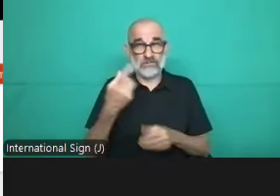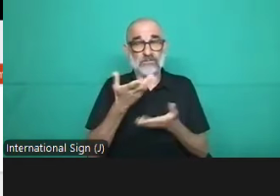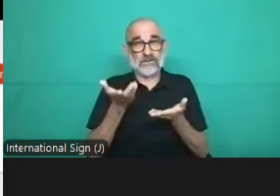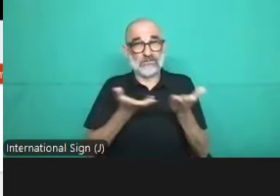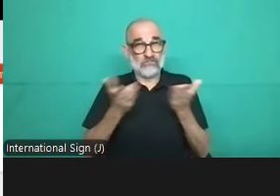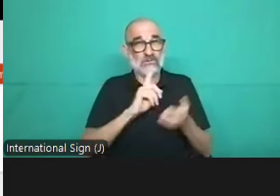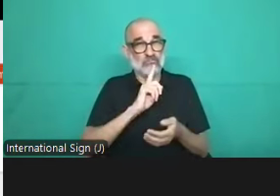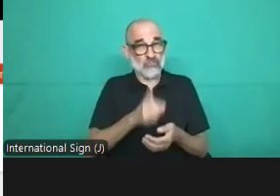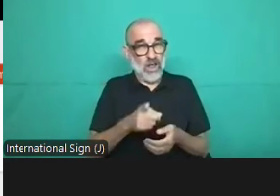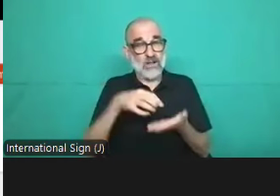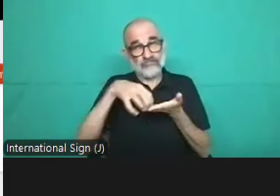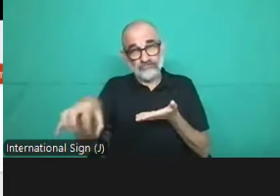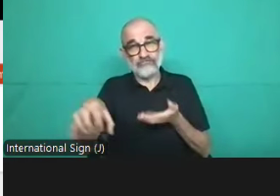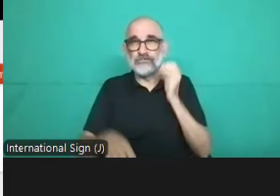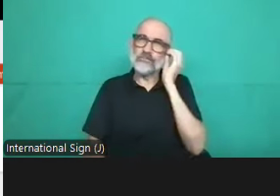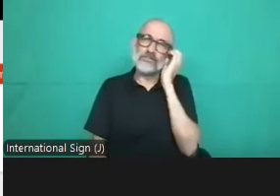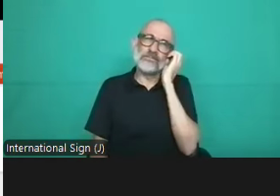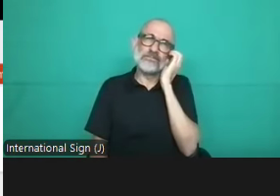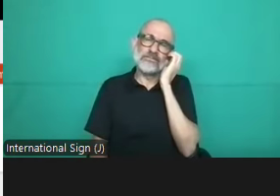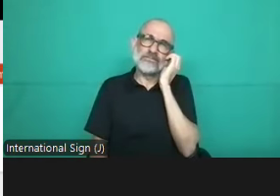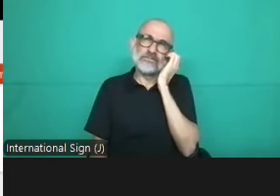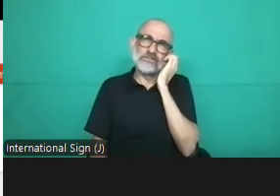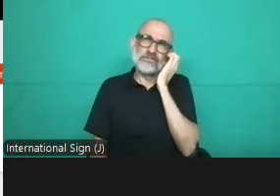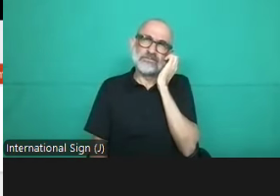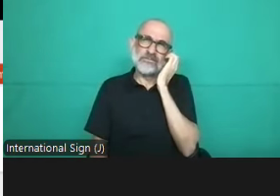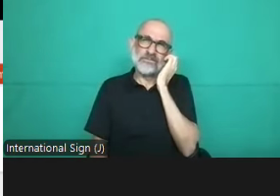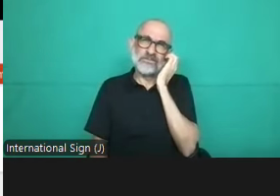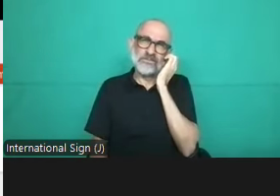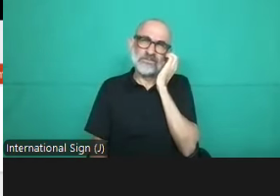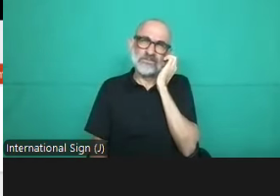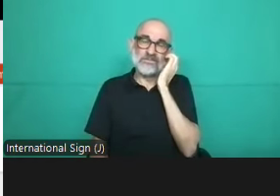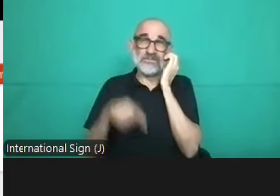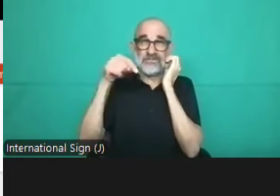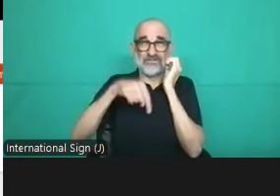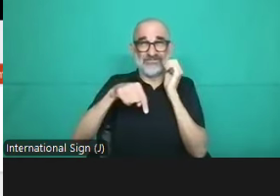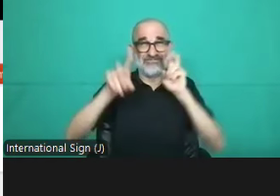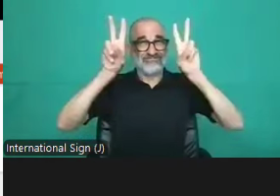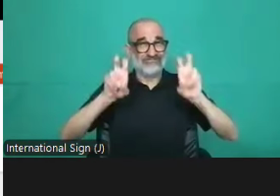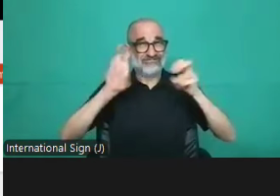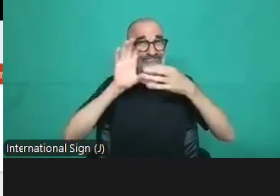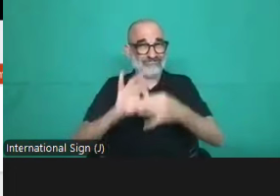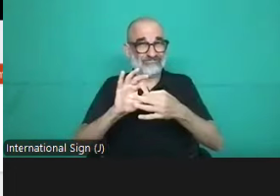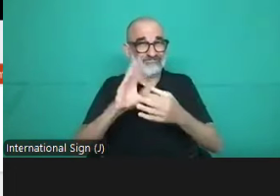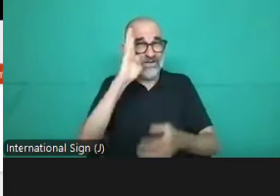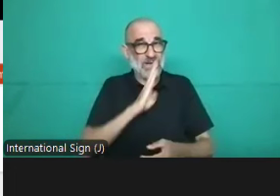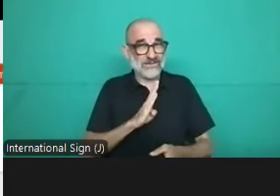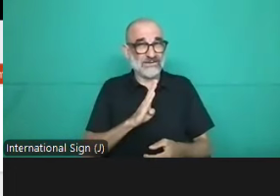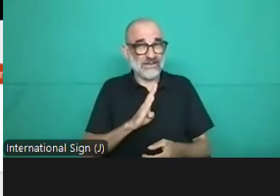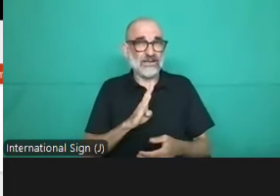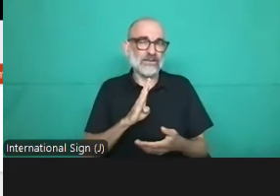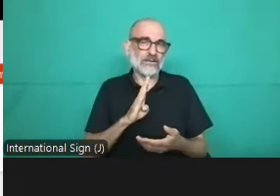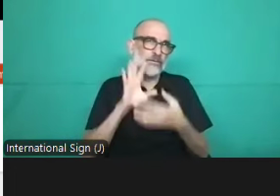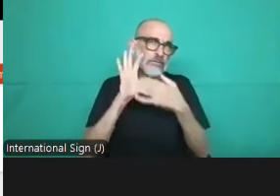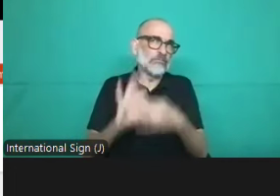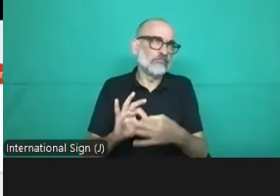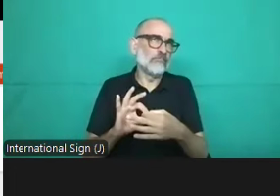carried as out by states suas and municipalities. vigilância. The Brazilian Health Regulatory A Agency, Anvisa, agência is an